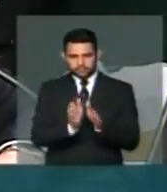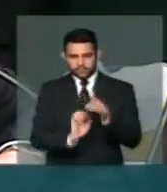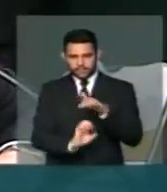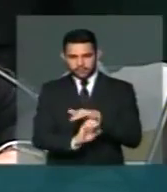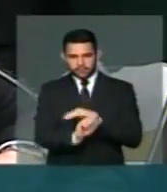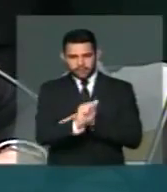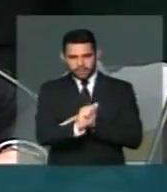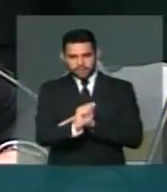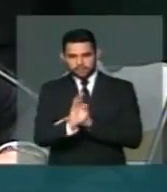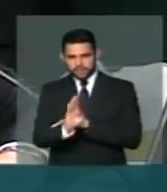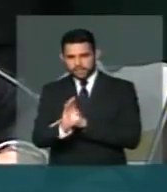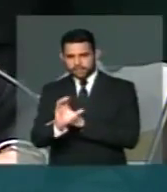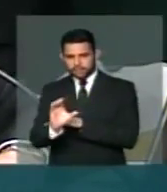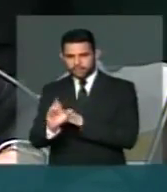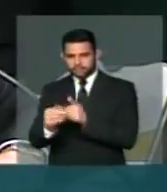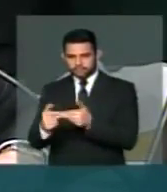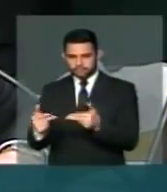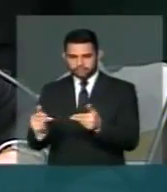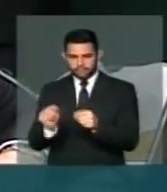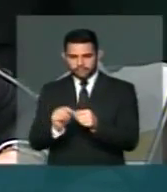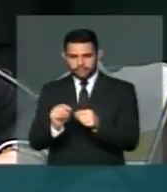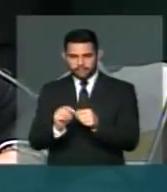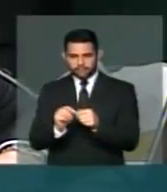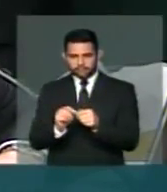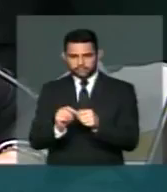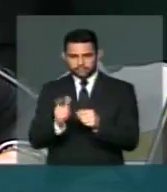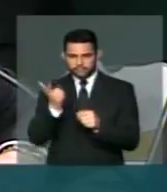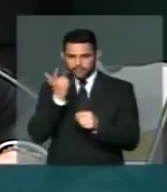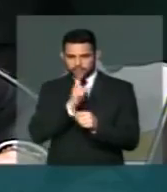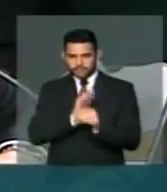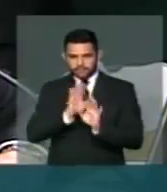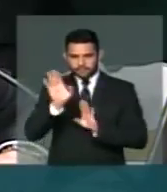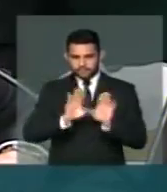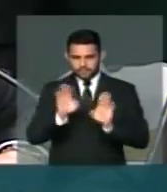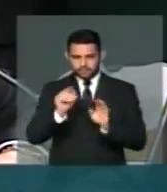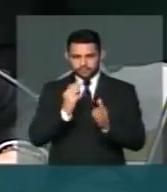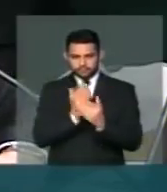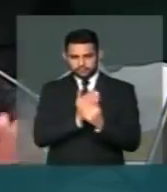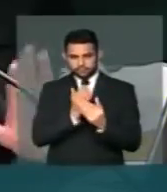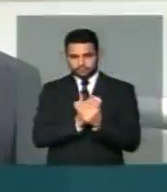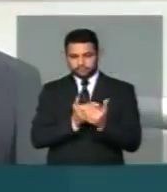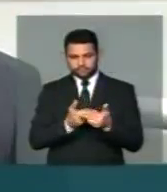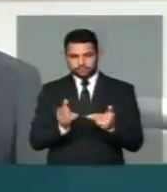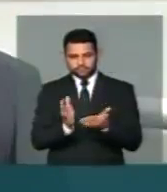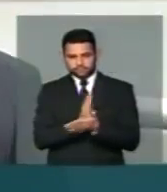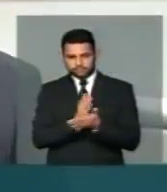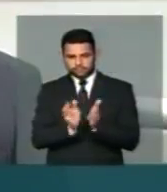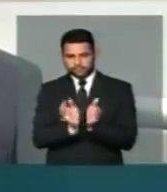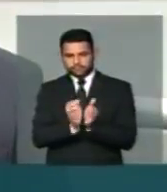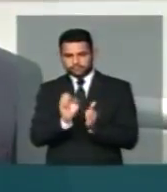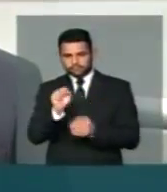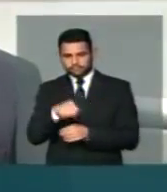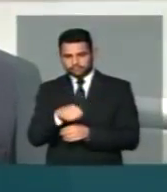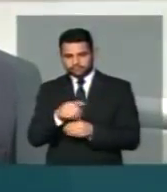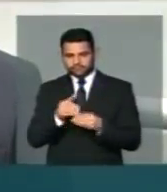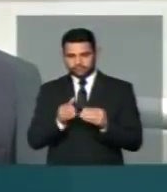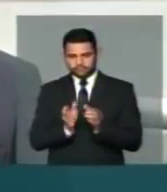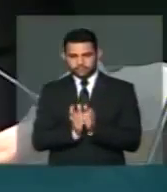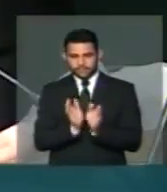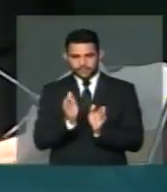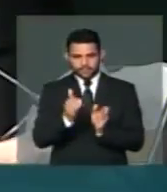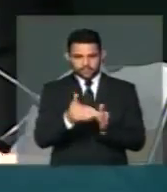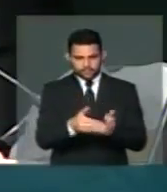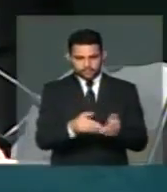A, ou empresa B, ou empresa C, fosse vencedora daquele certame, daquele processo. Em alguns certames, sim. Então, direcionamento